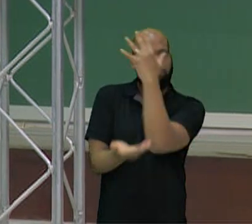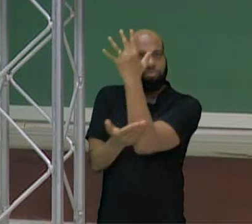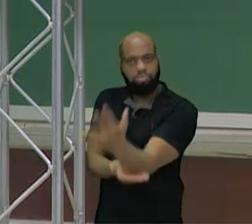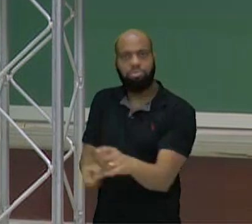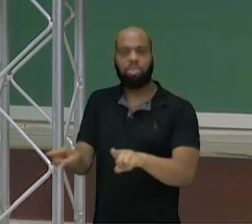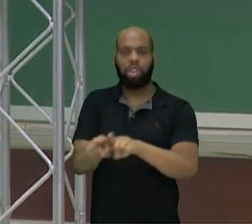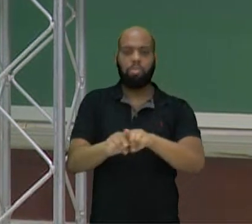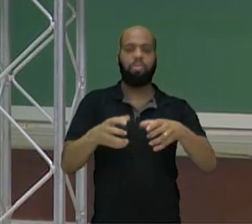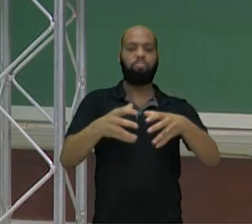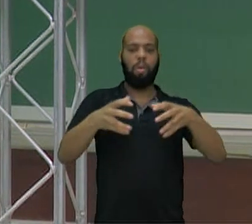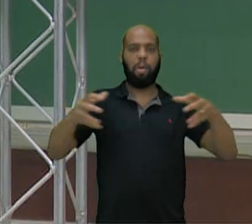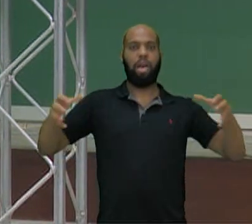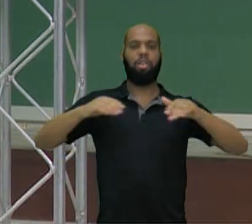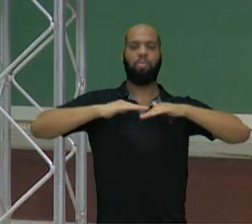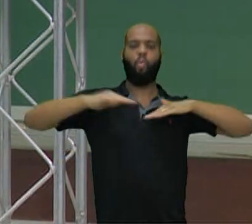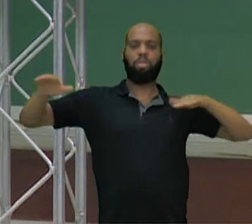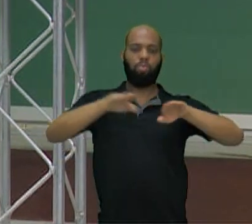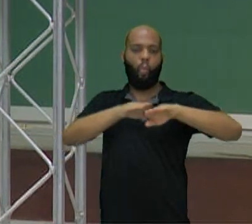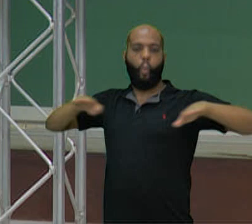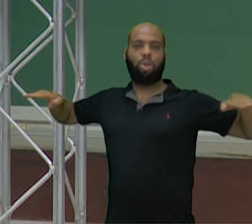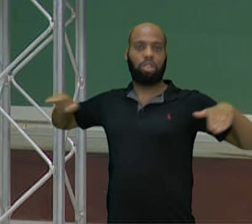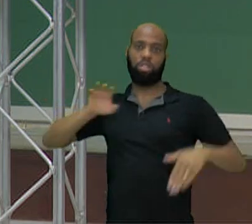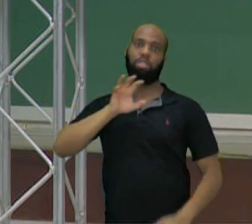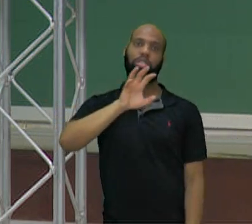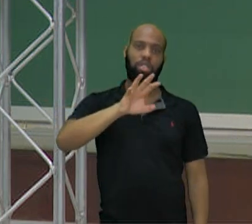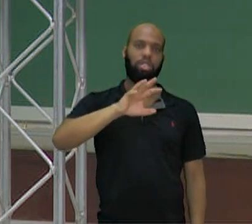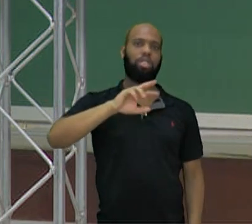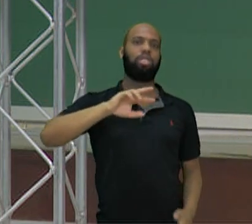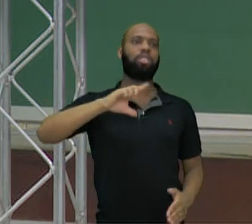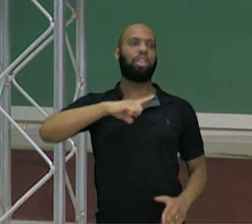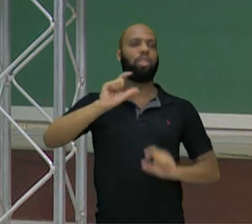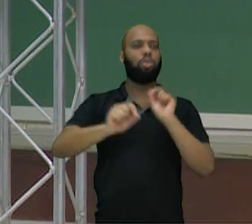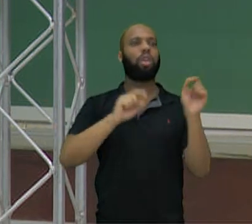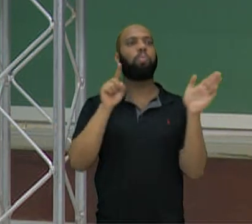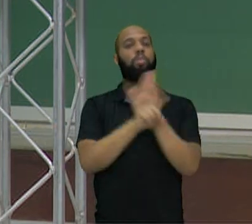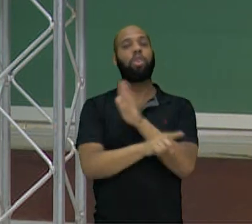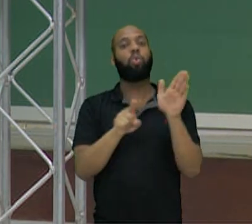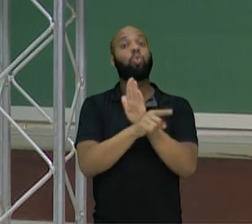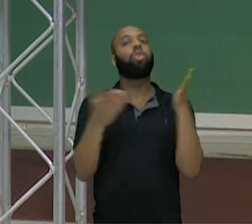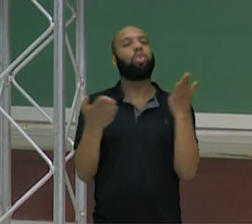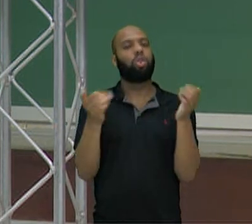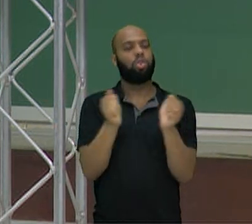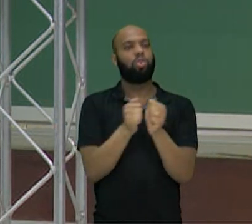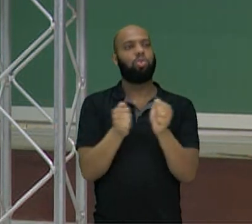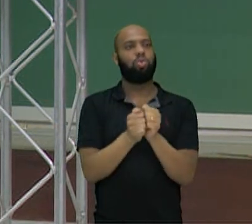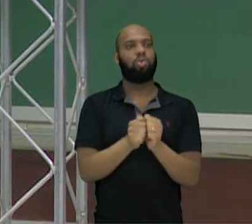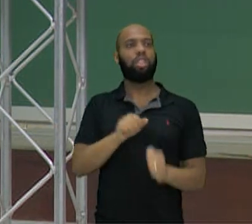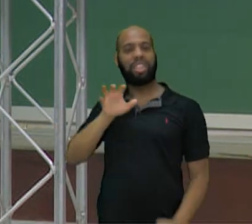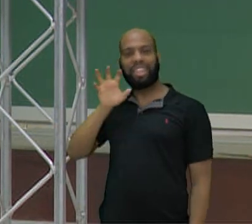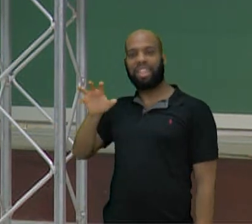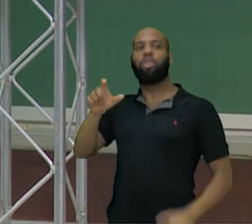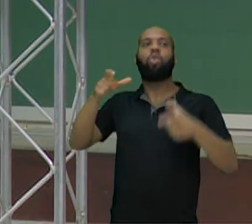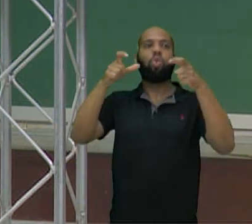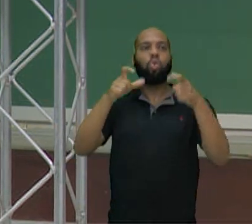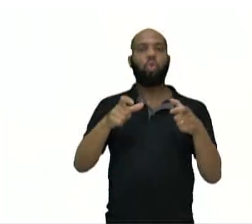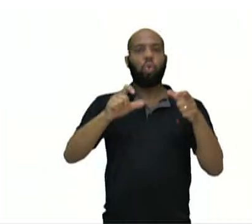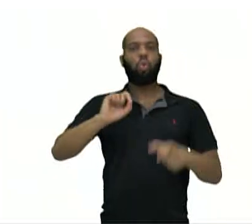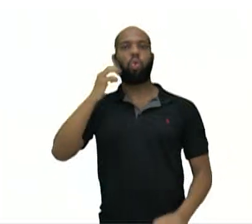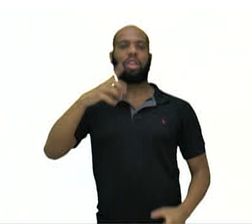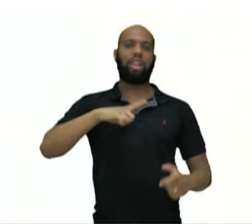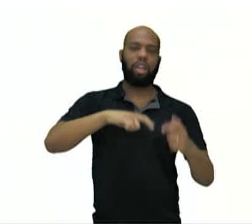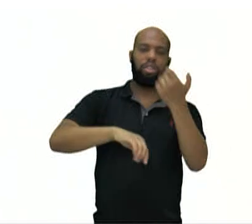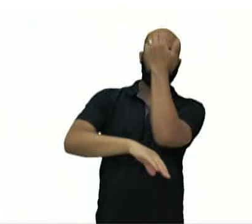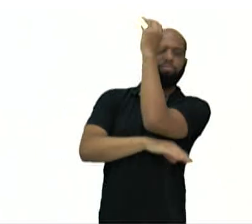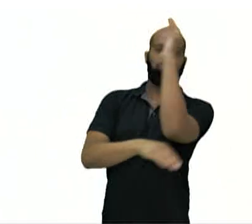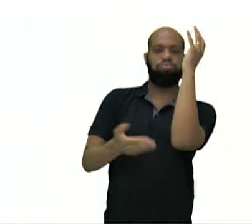a expansão da área de deserto. Neste sentido, eu coloquei um quiz aí para a gente fazer junto. Região onde as constantes derrubadas